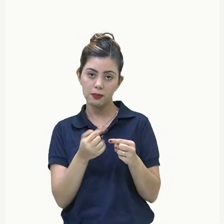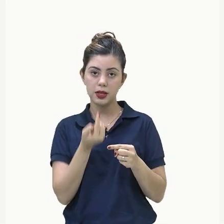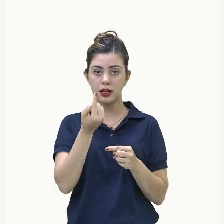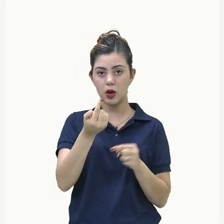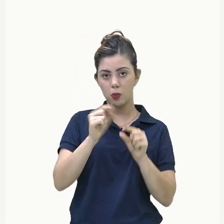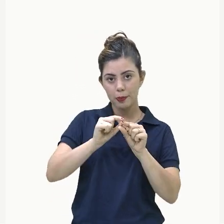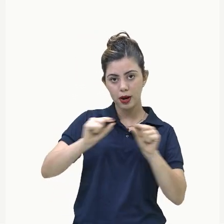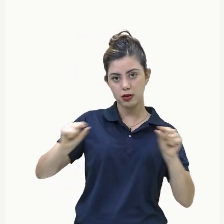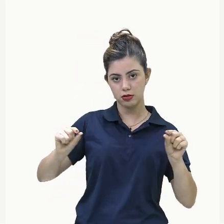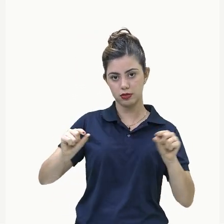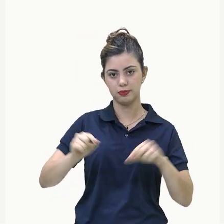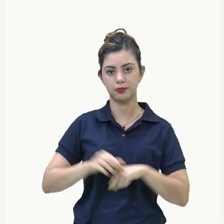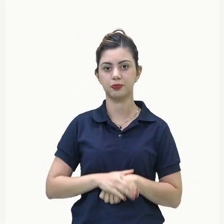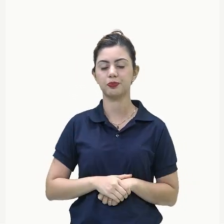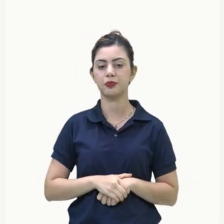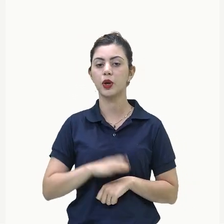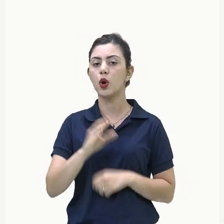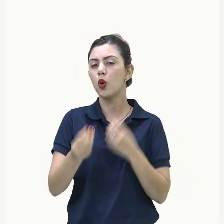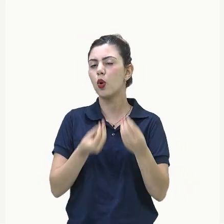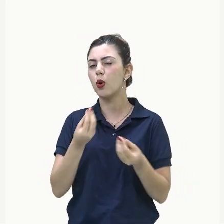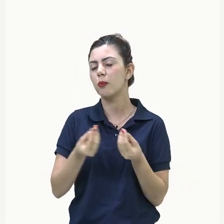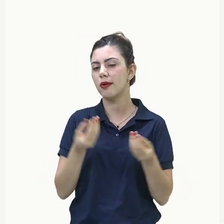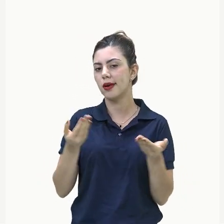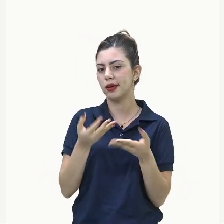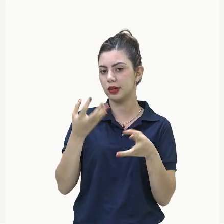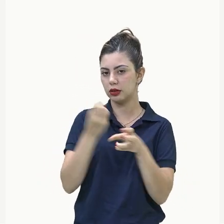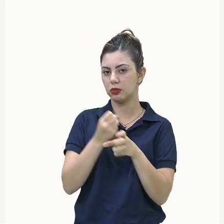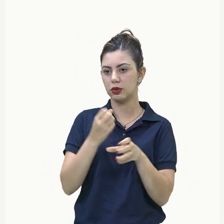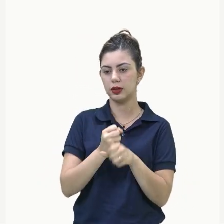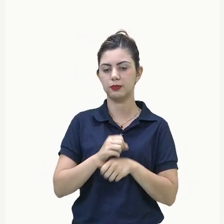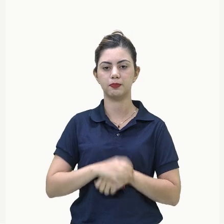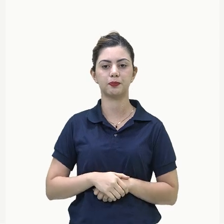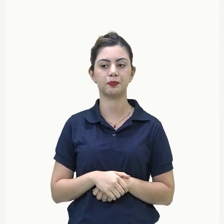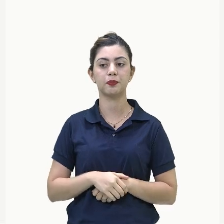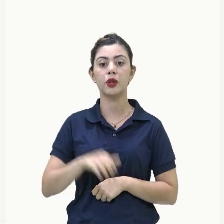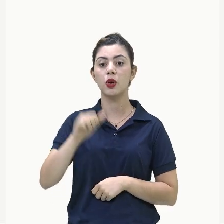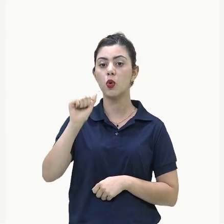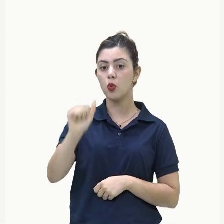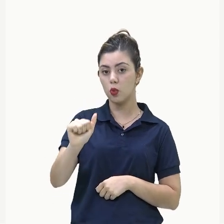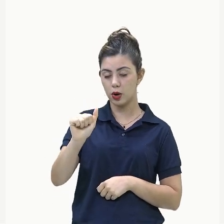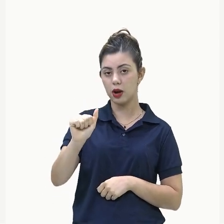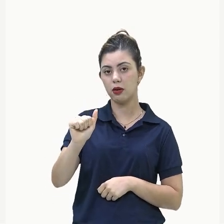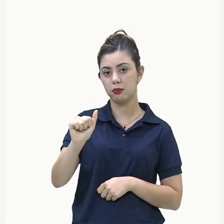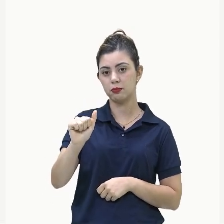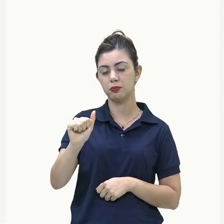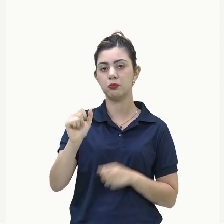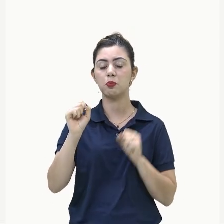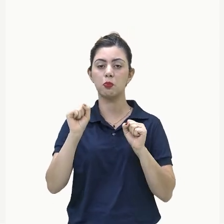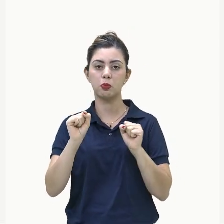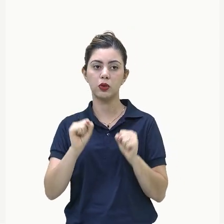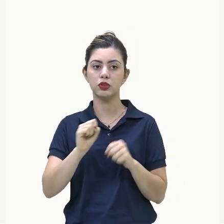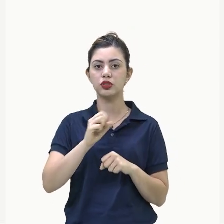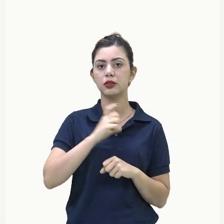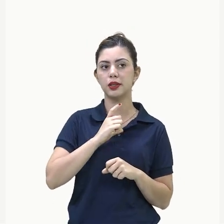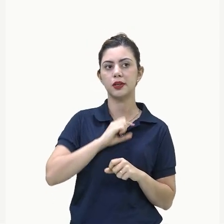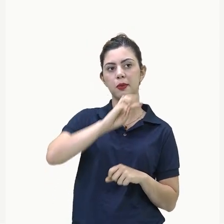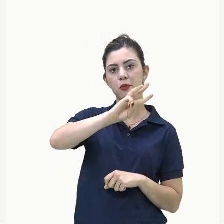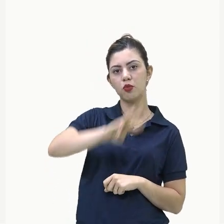determinante. Começando então com o ponto A, vai ser uma matriz de ordem 3,